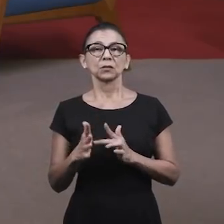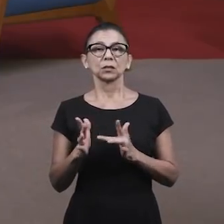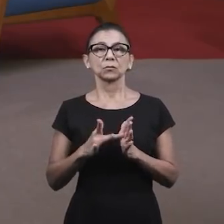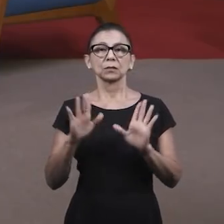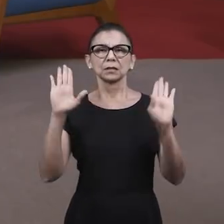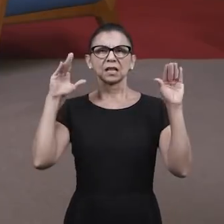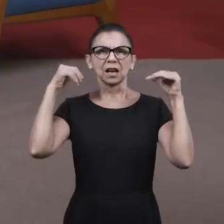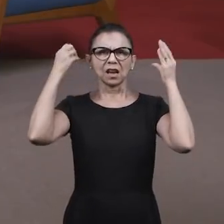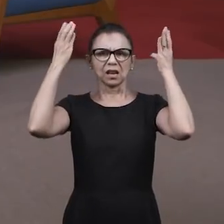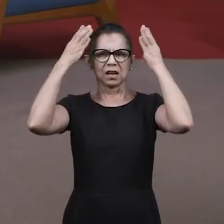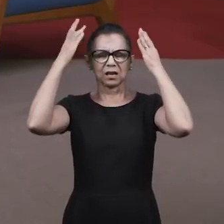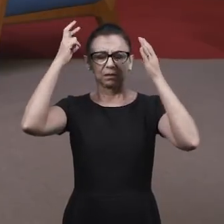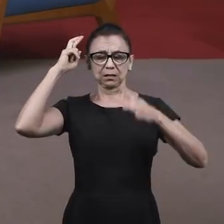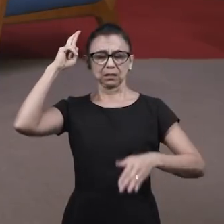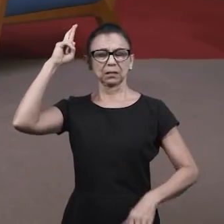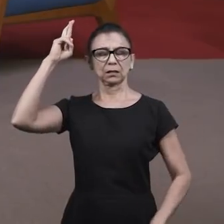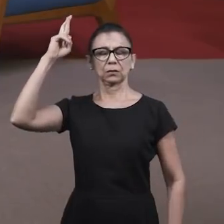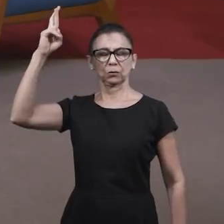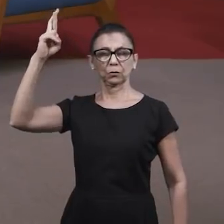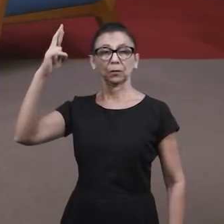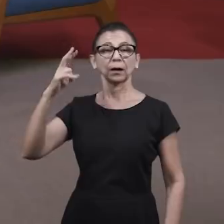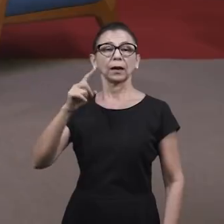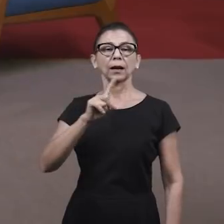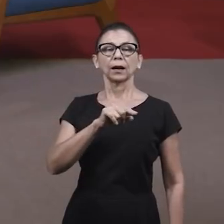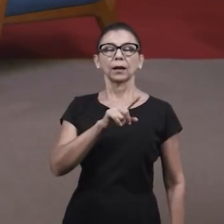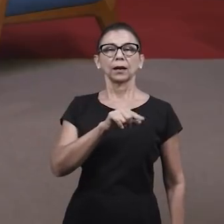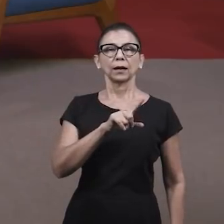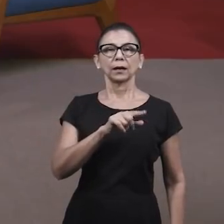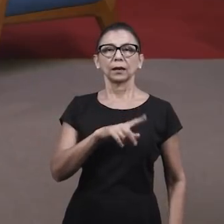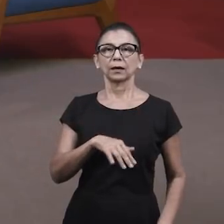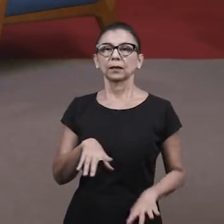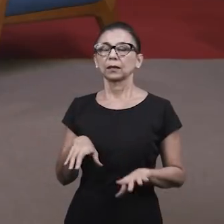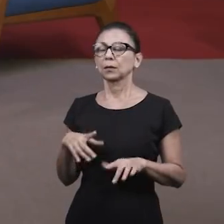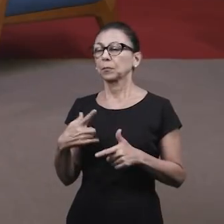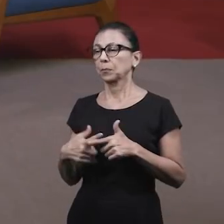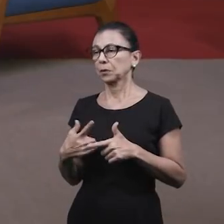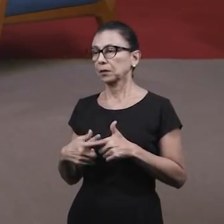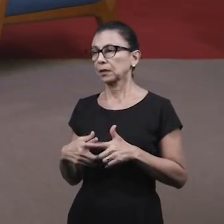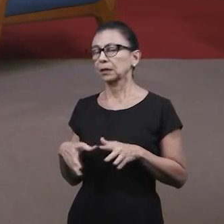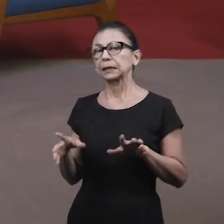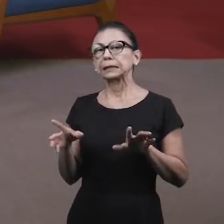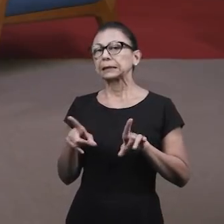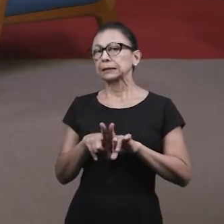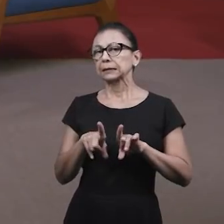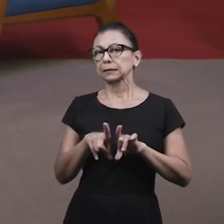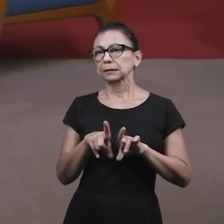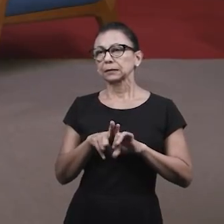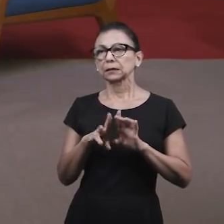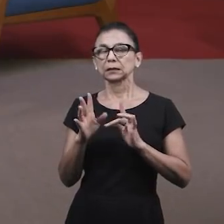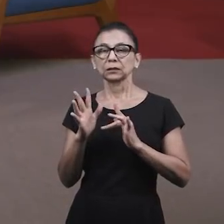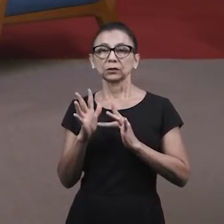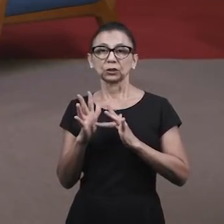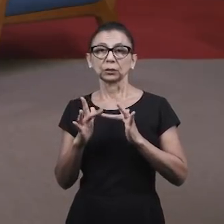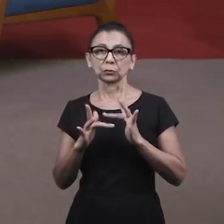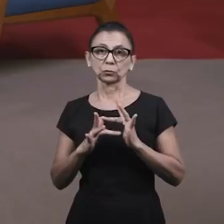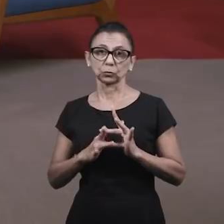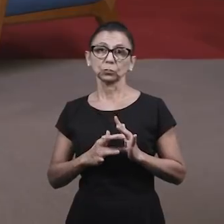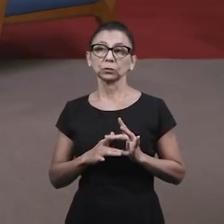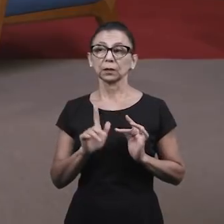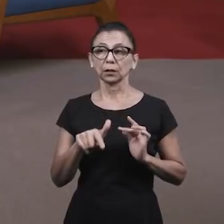que tudo aquilo se acalmasse. E a natureza ouviu aquela ordem, né, de Jesus e tudo se acalmou. Vento,